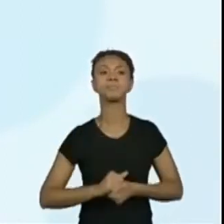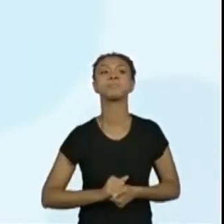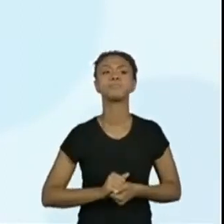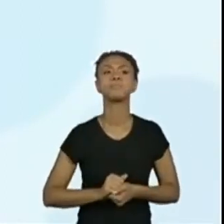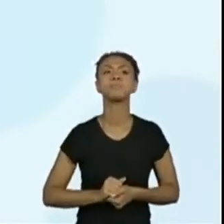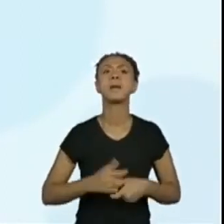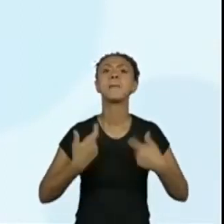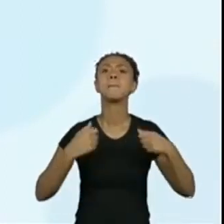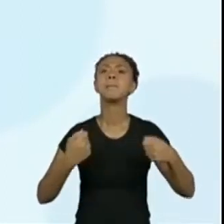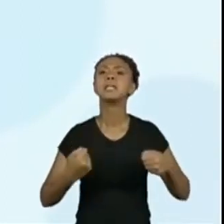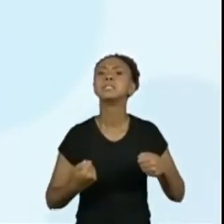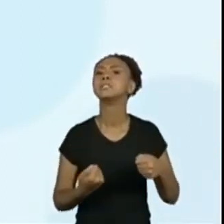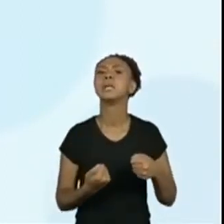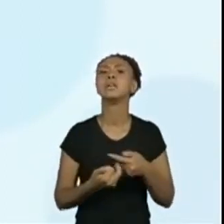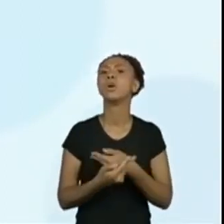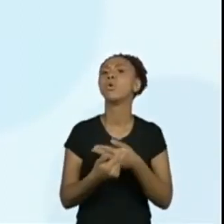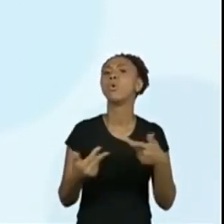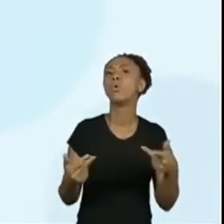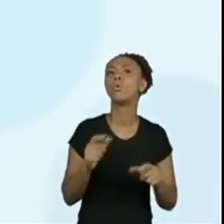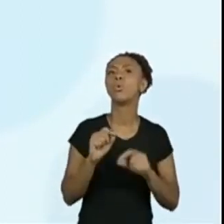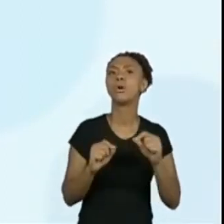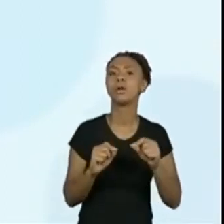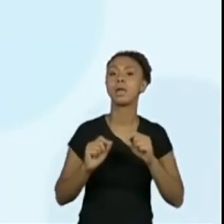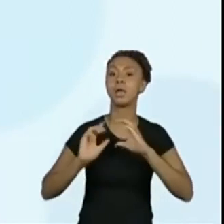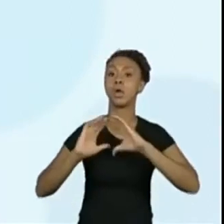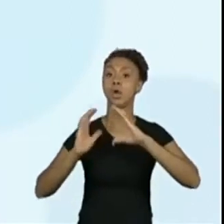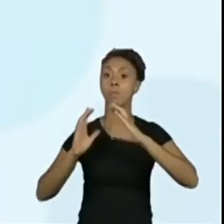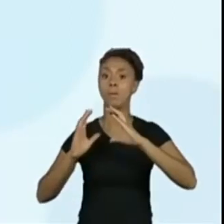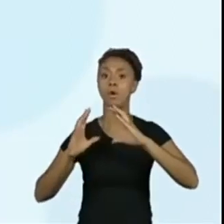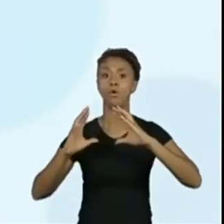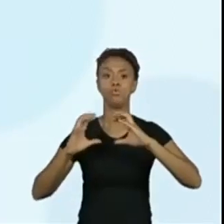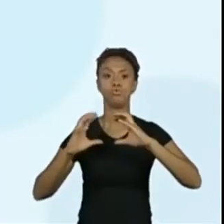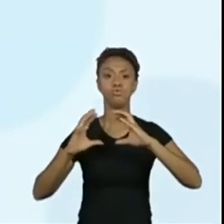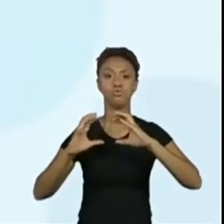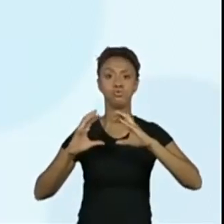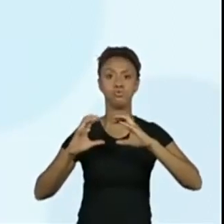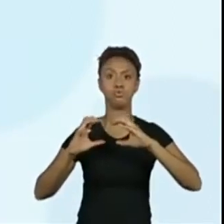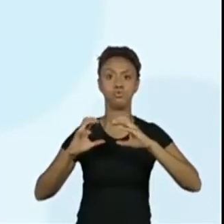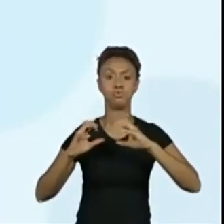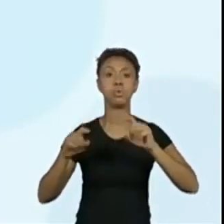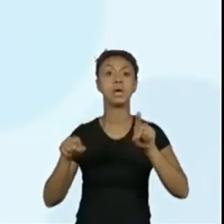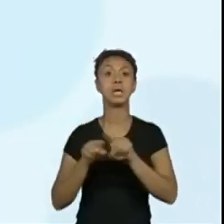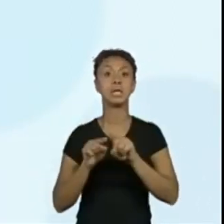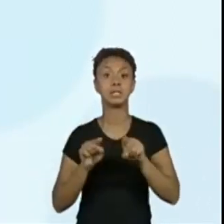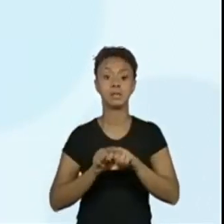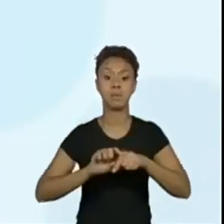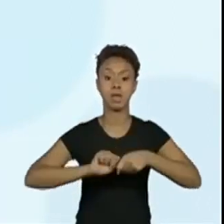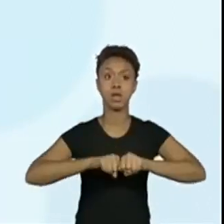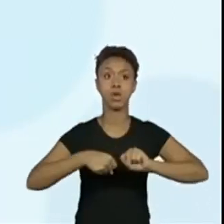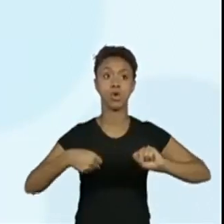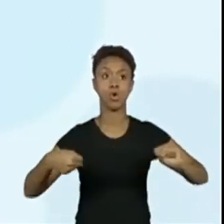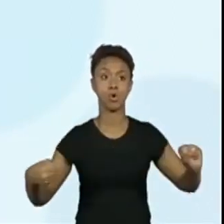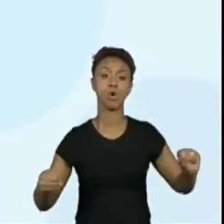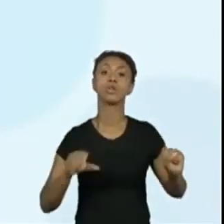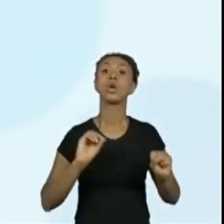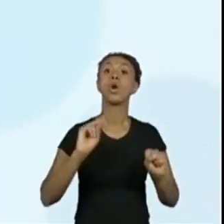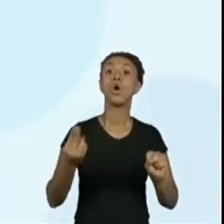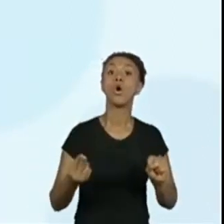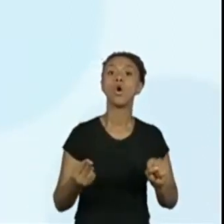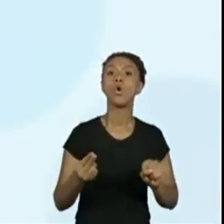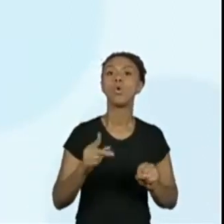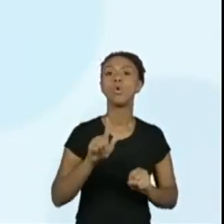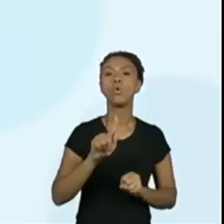Material necessário. Uma bola macia e corda, ou giz para marcar